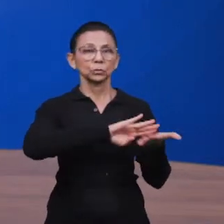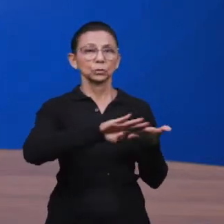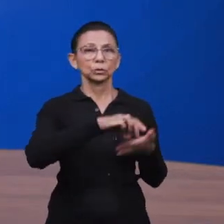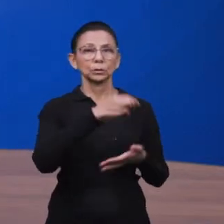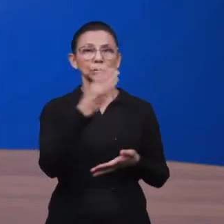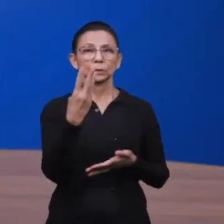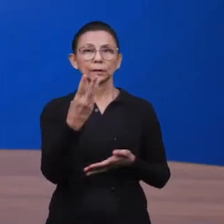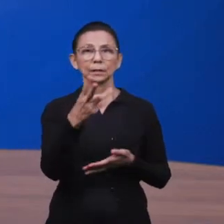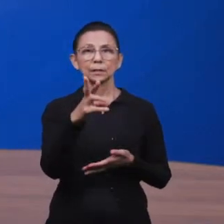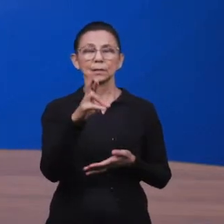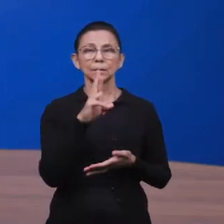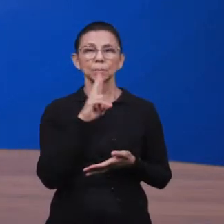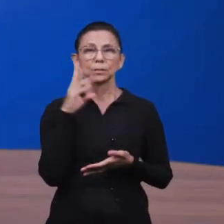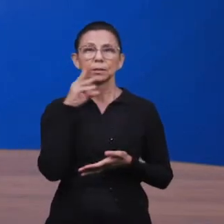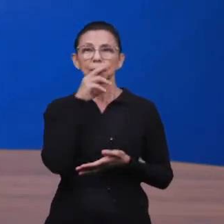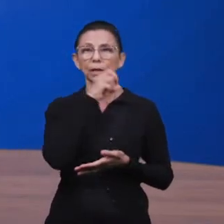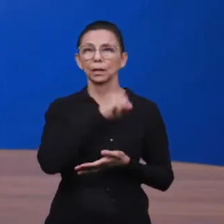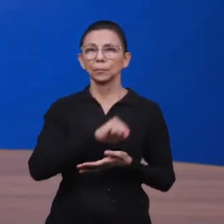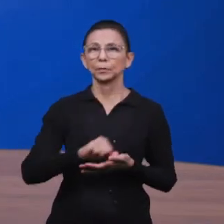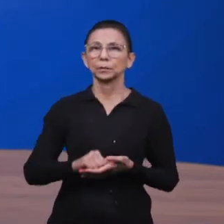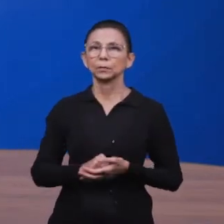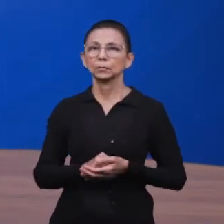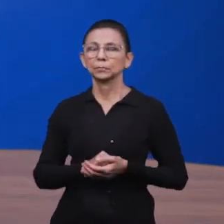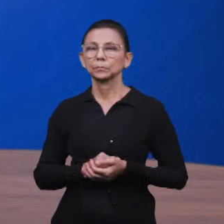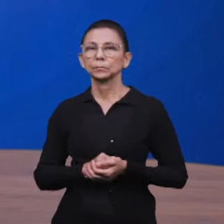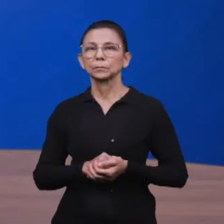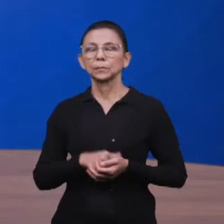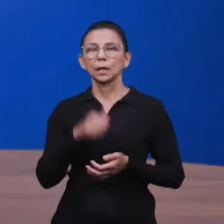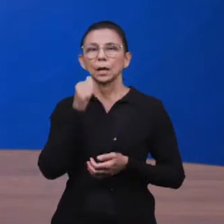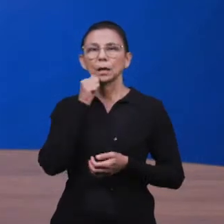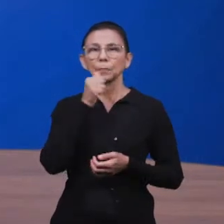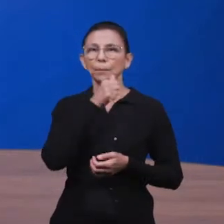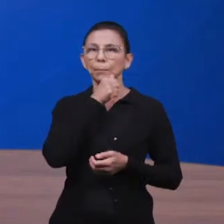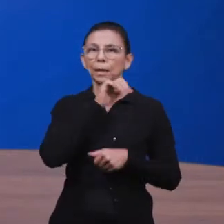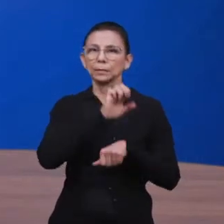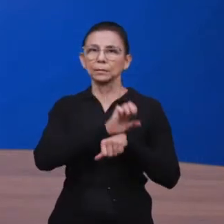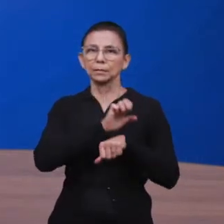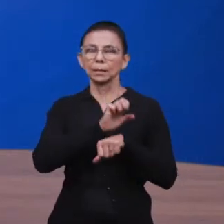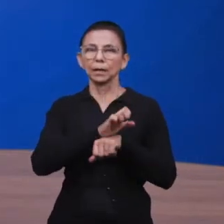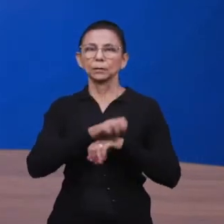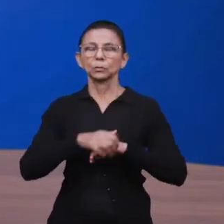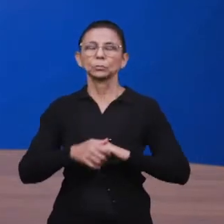rápidas respostas a essa pergunta. A primeira vem do estado do Amapá, e lá na nossa